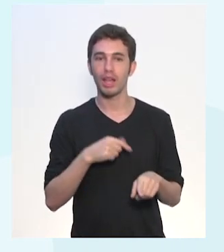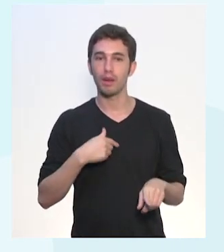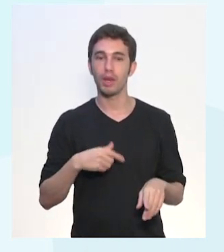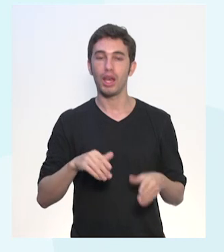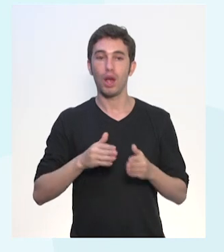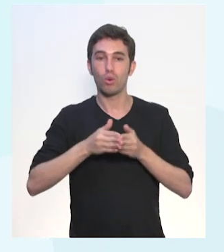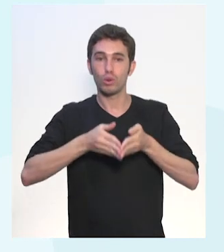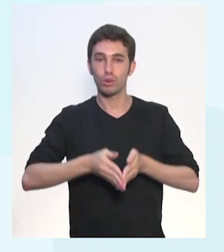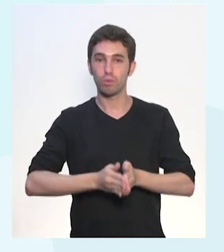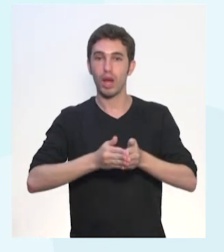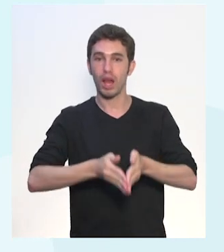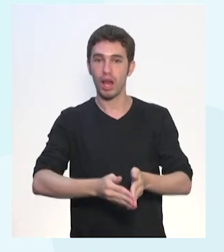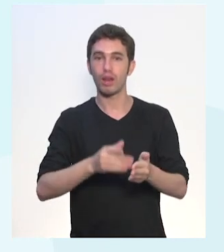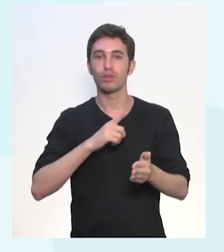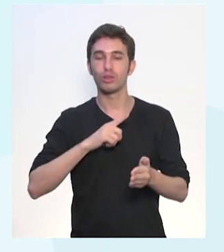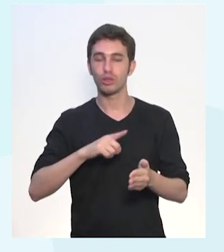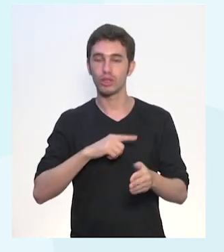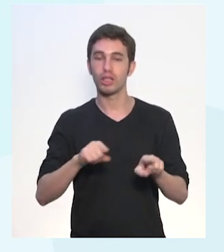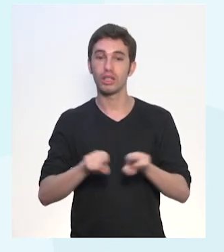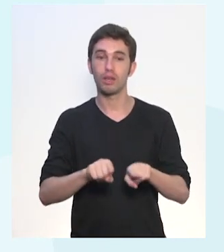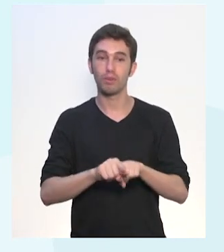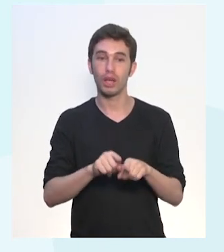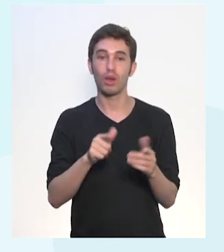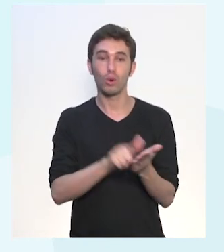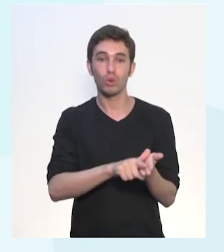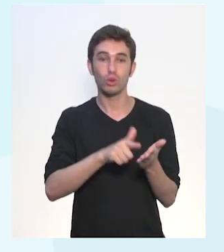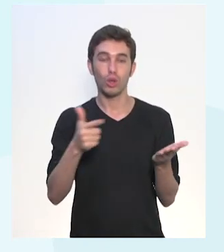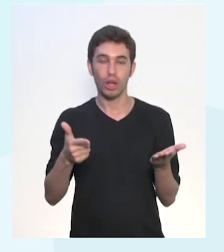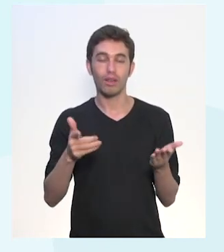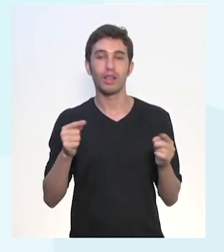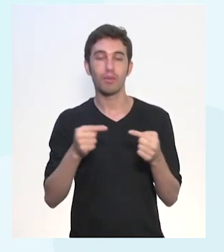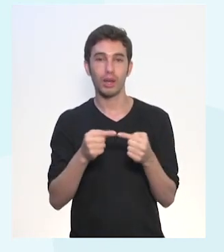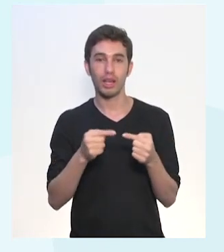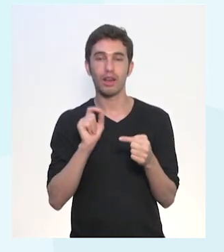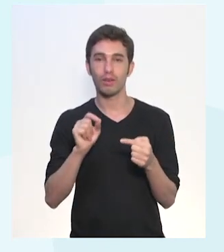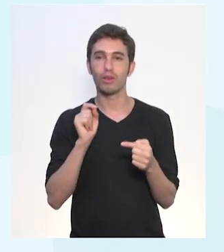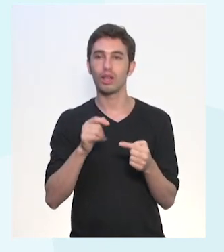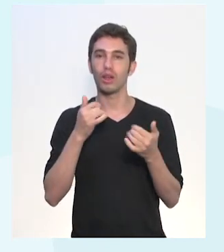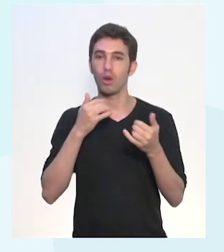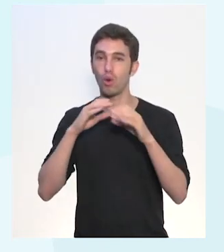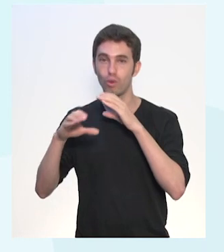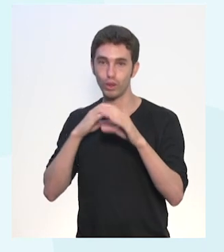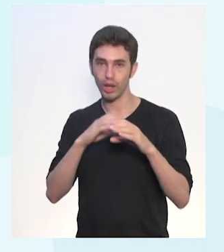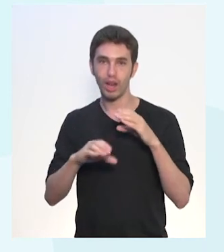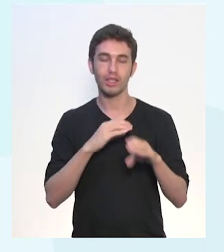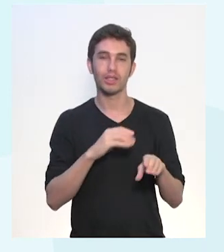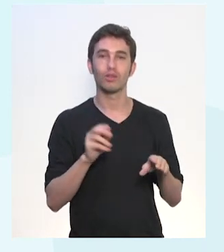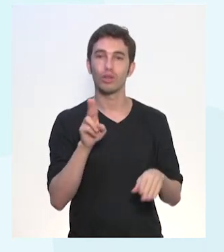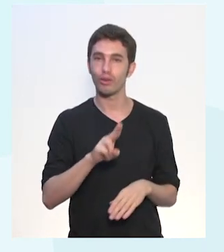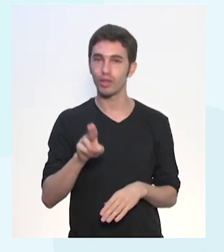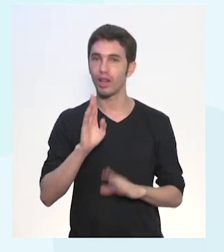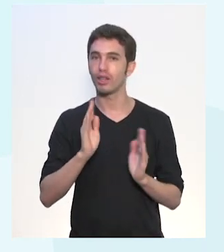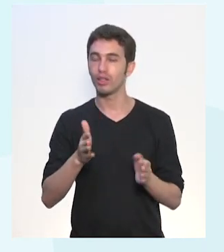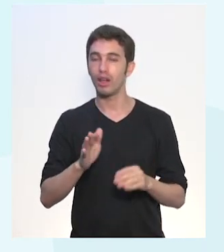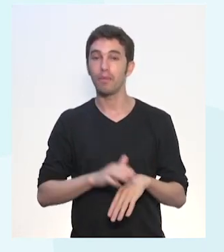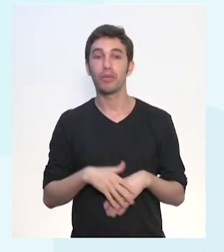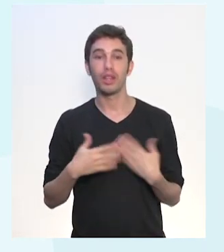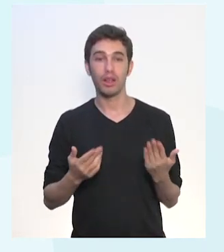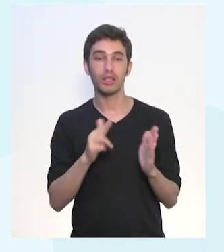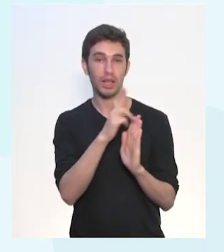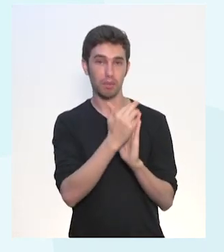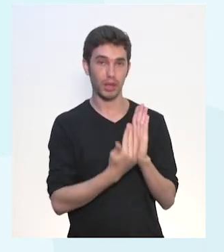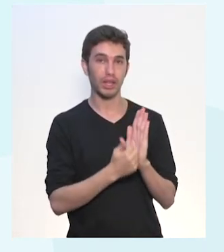da ponte, o jornal, que já era um meio de informação. Então, ou seja, essa pintura a óleo aí de William